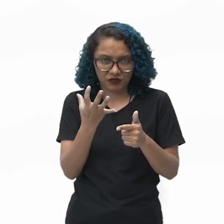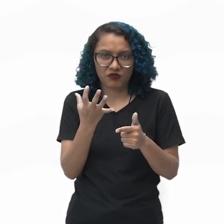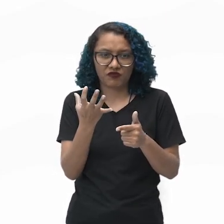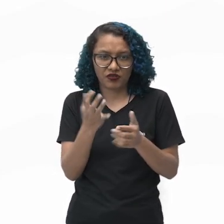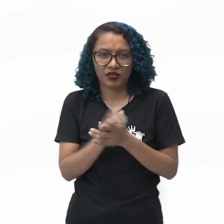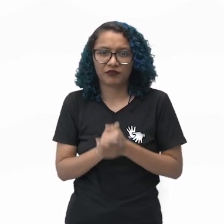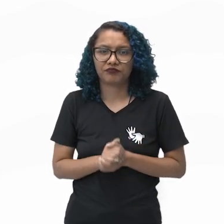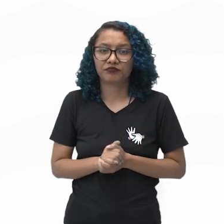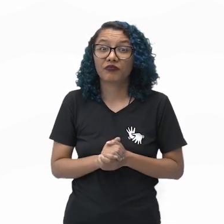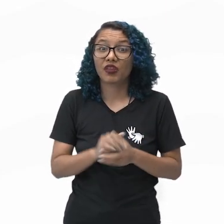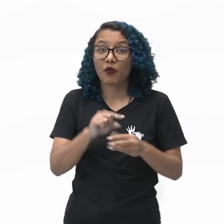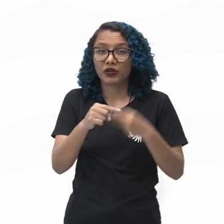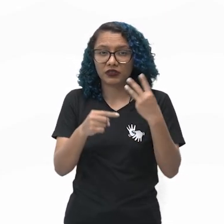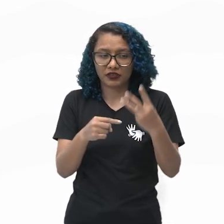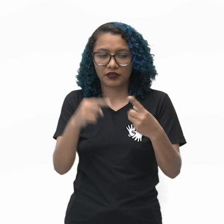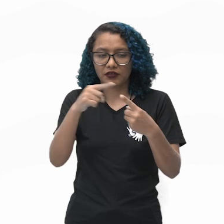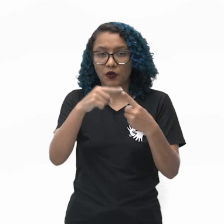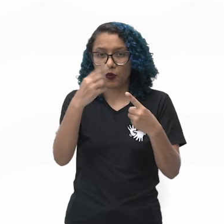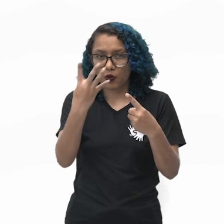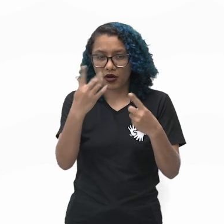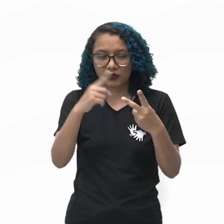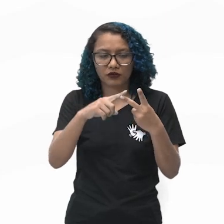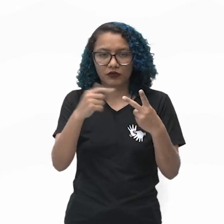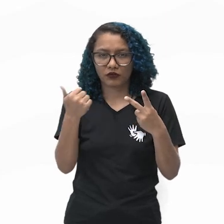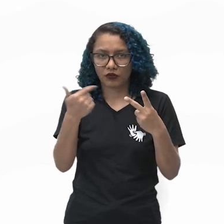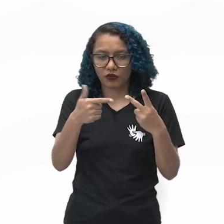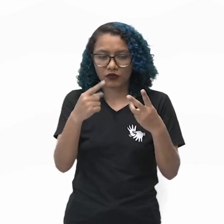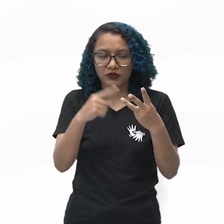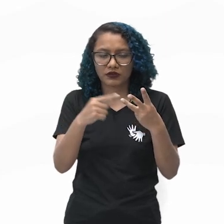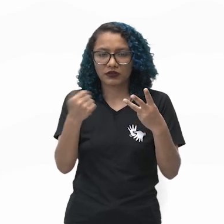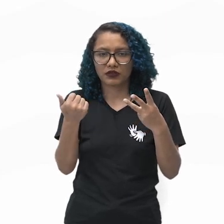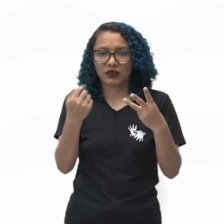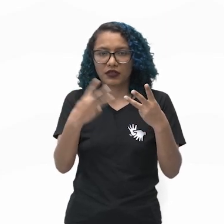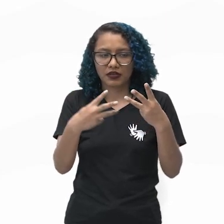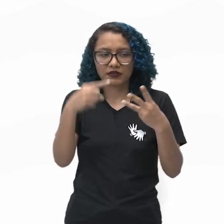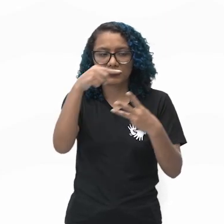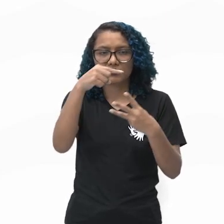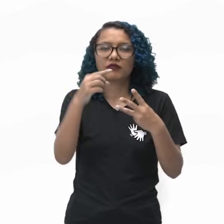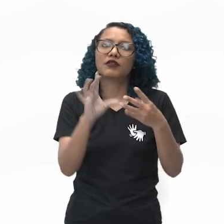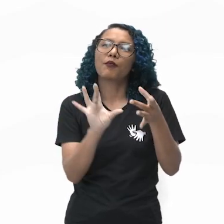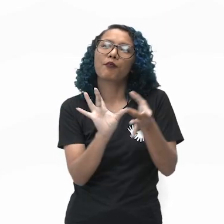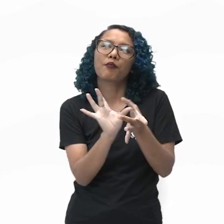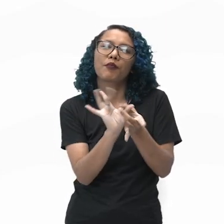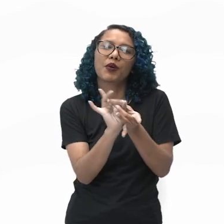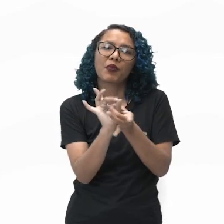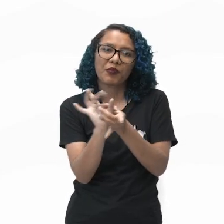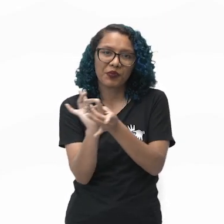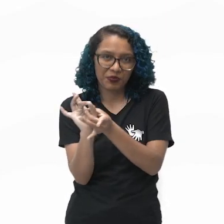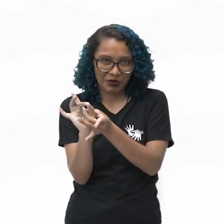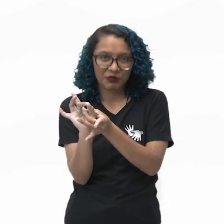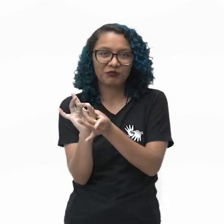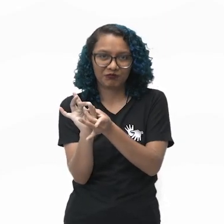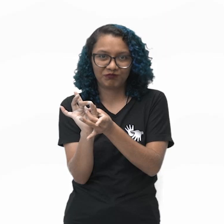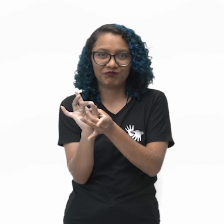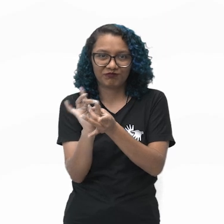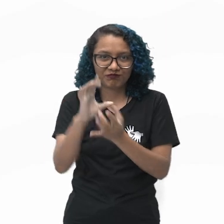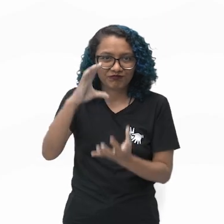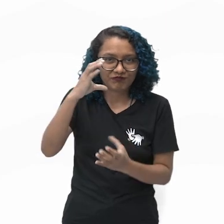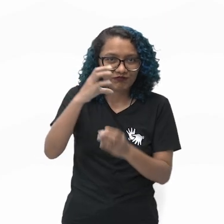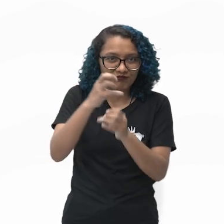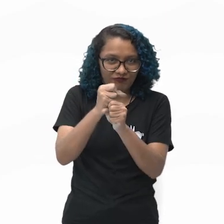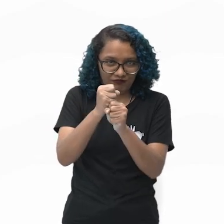essas três, a ODS 4, a 12 e a 13, estão interligadas. Então vamos conversar aí